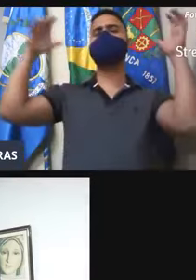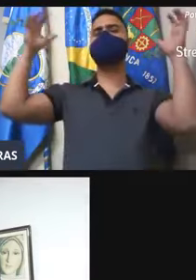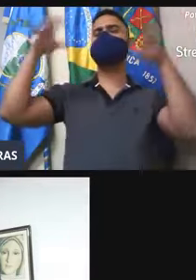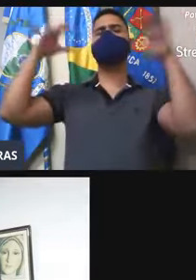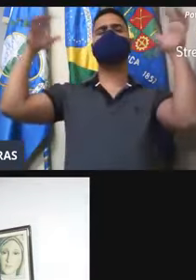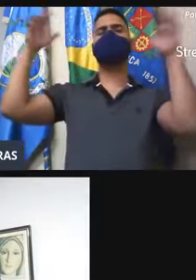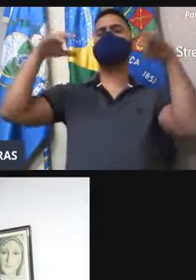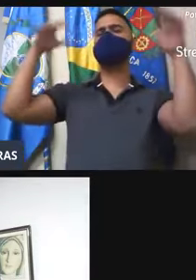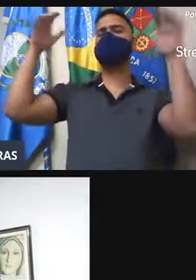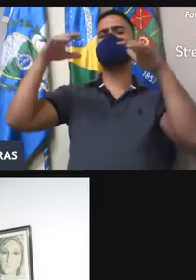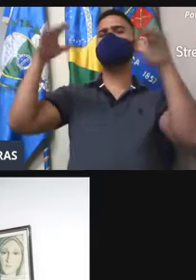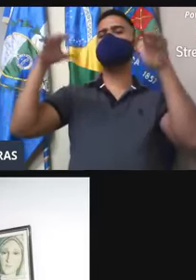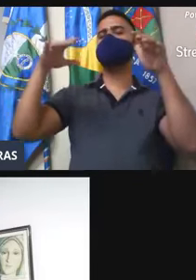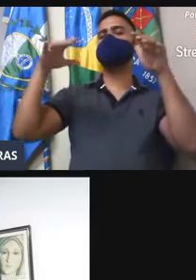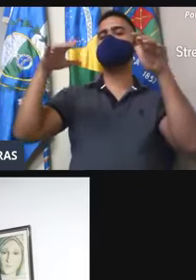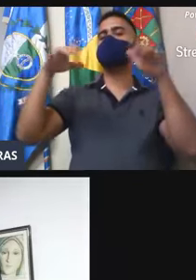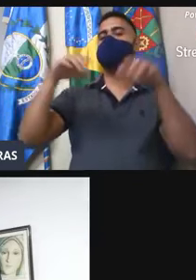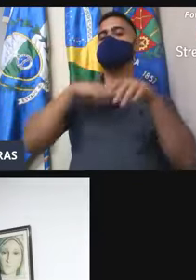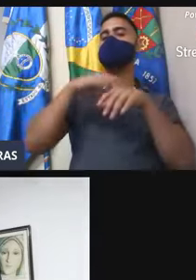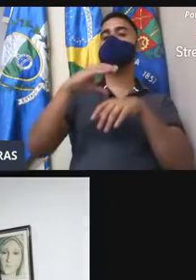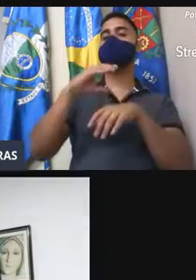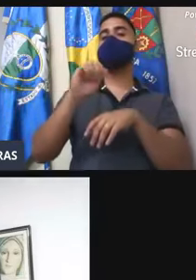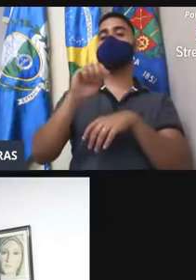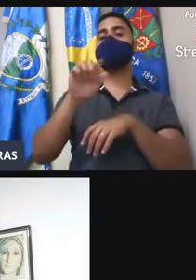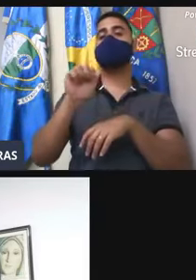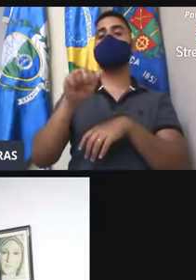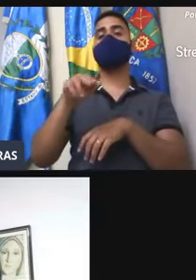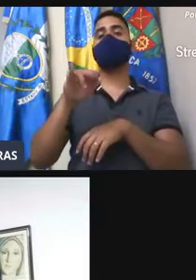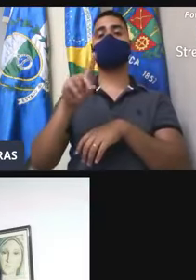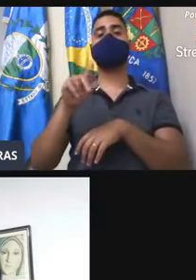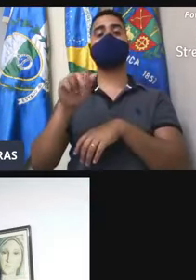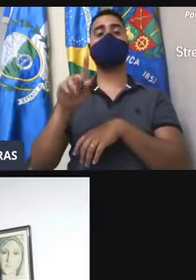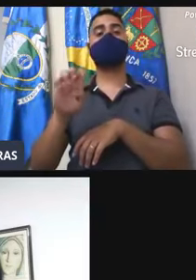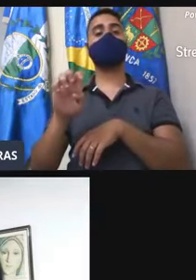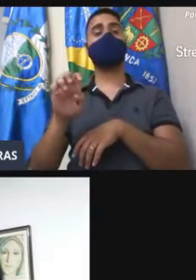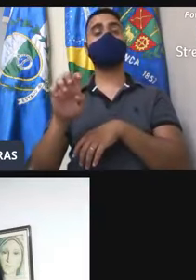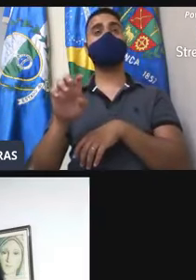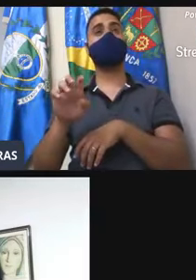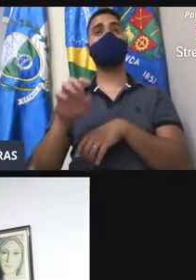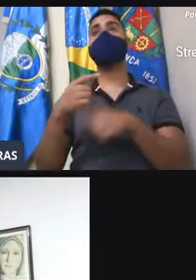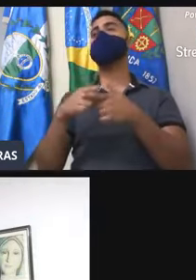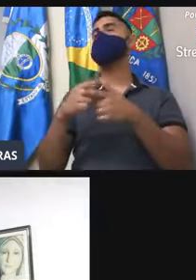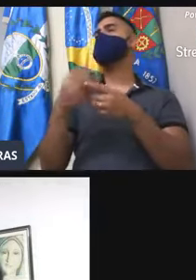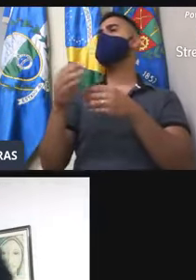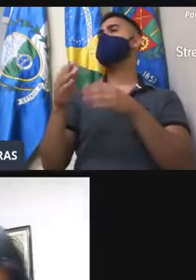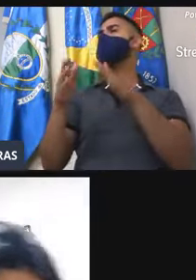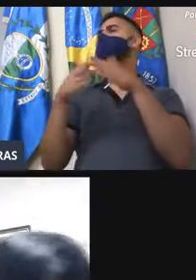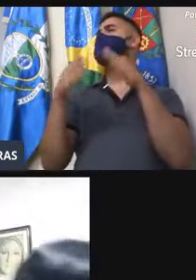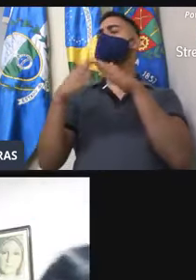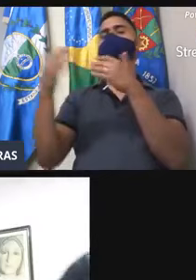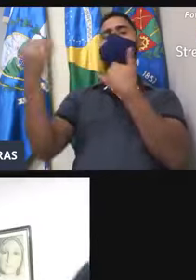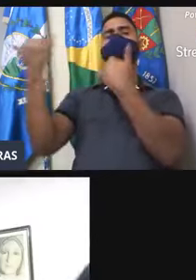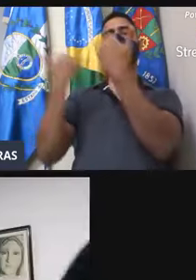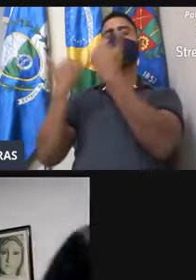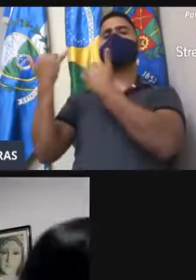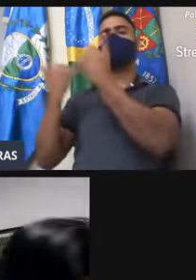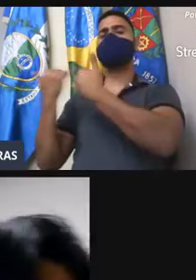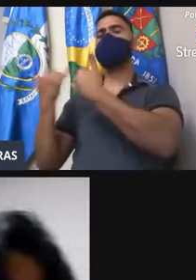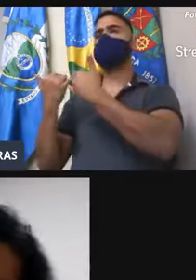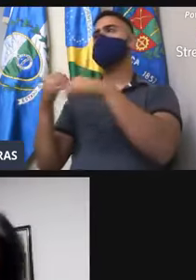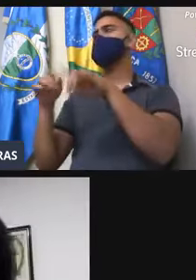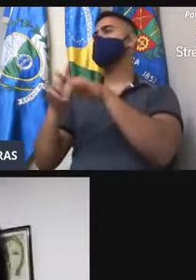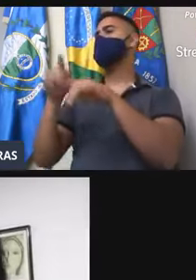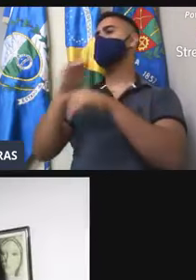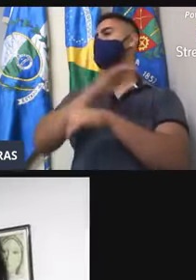que fosse calamidade pública. Entendeu? Porque nós buscamos orientação com relação até ao